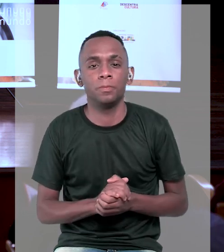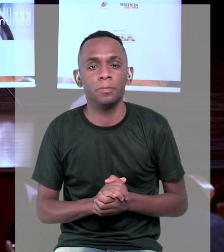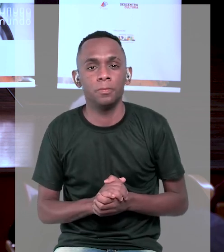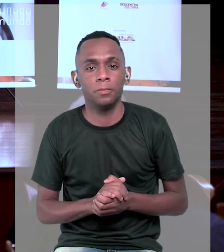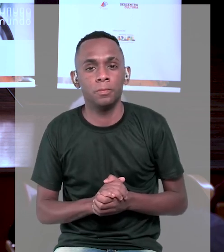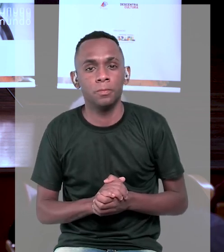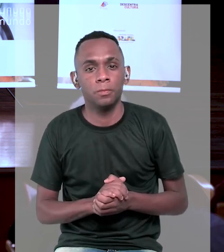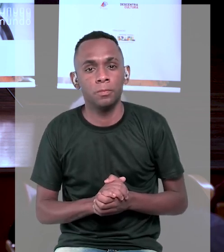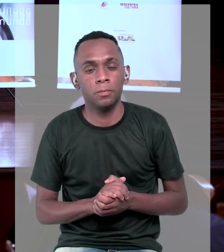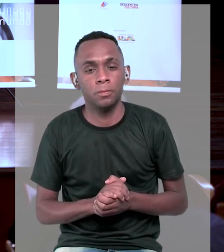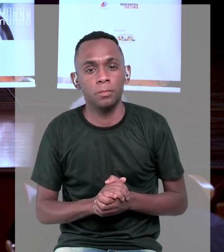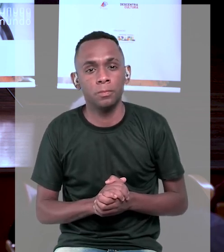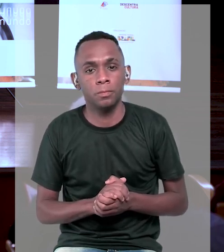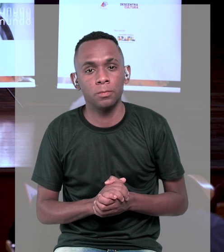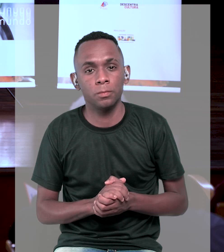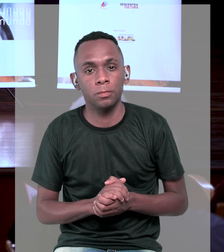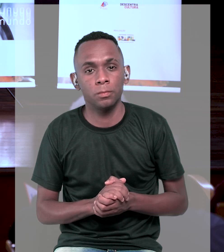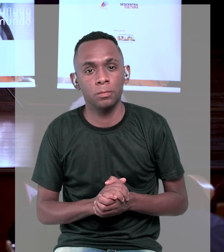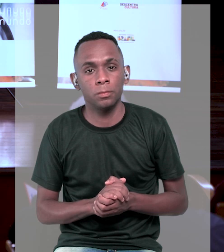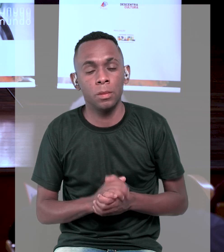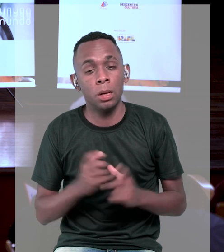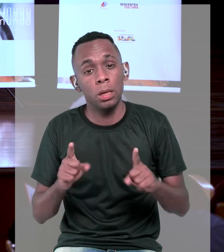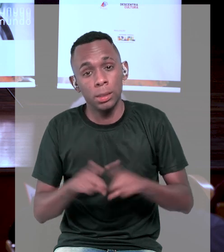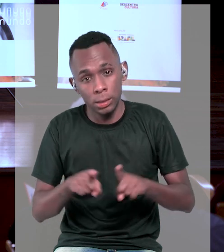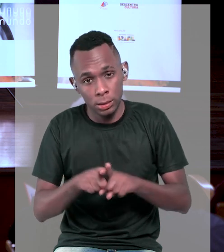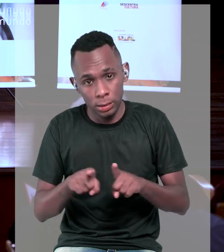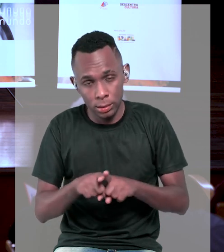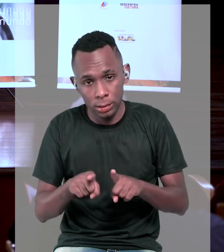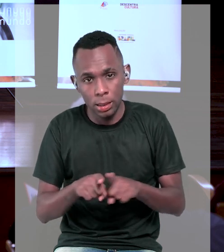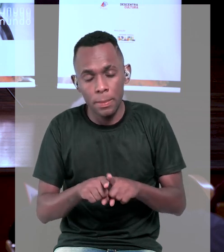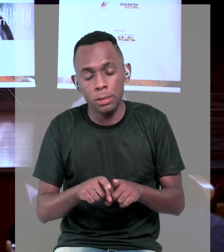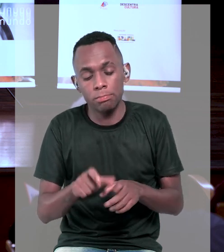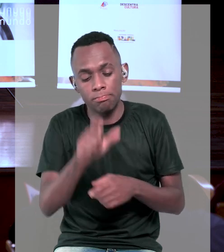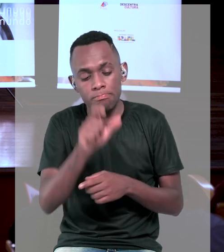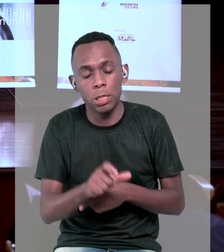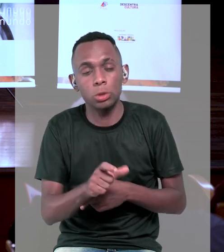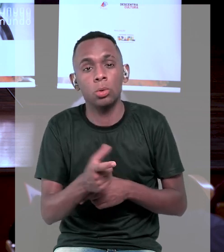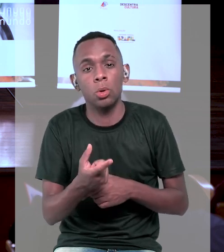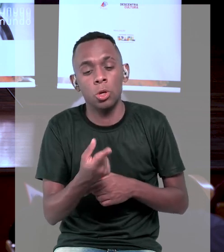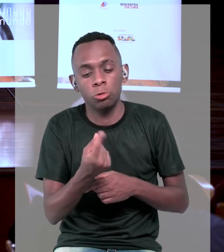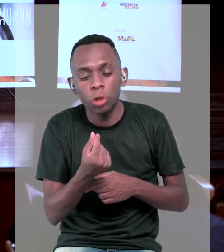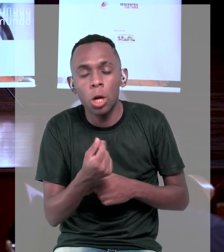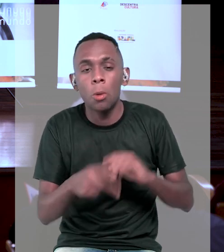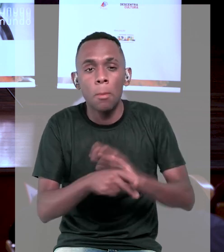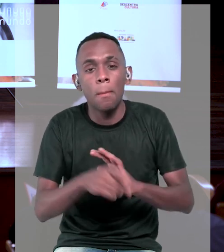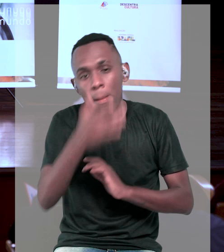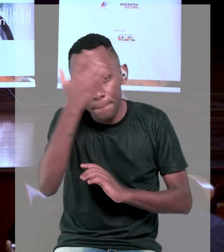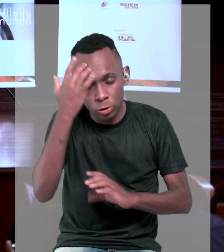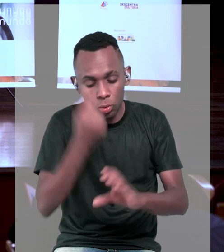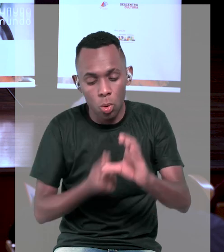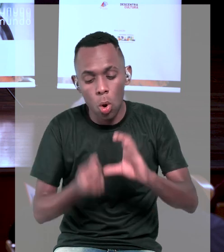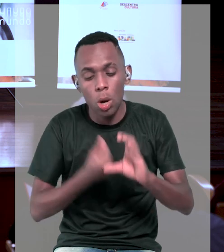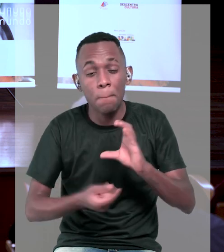Algo no homem de dinheiro, no capitalista, o leva